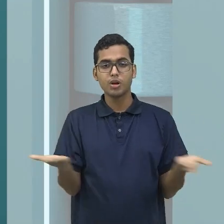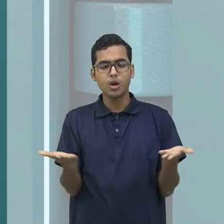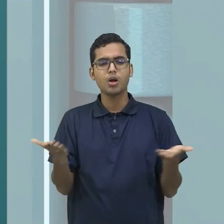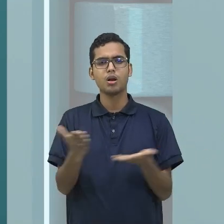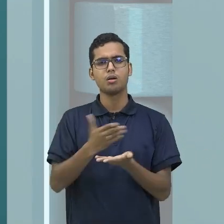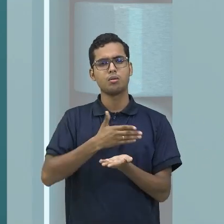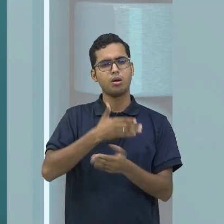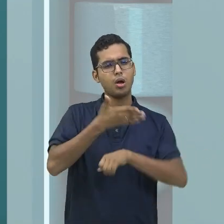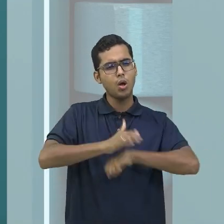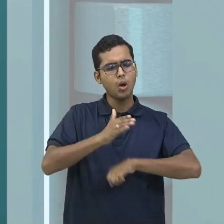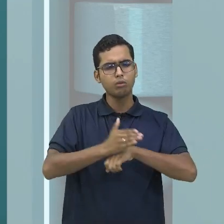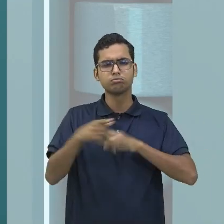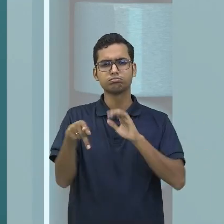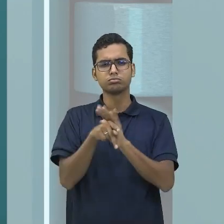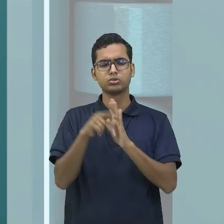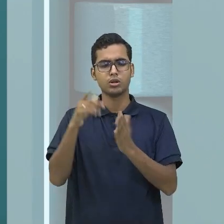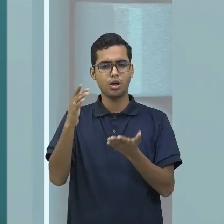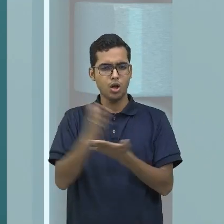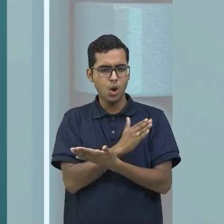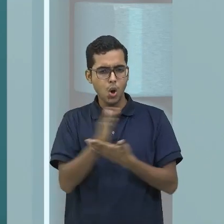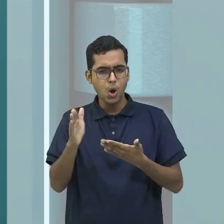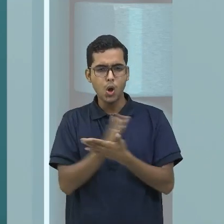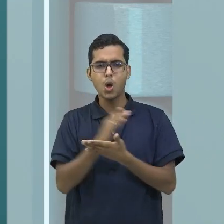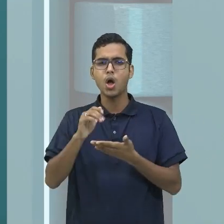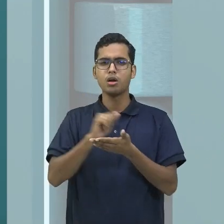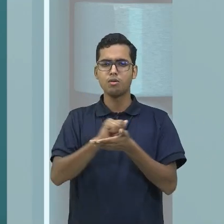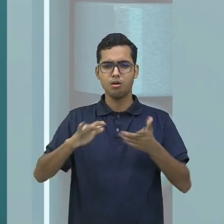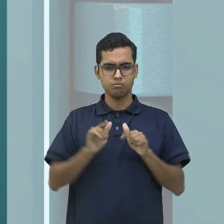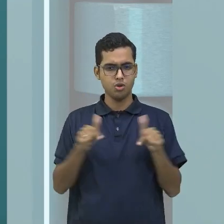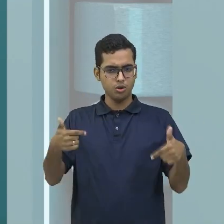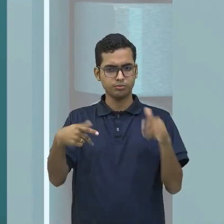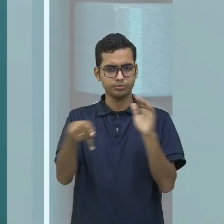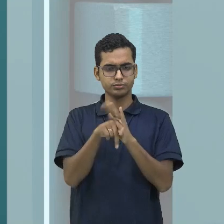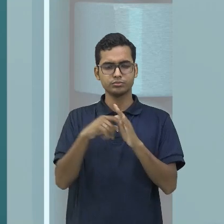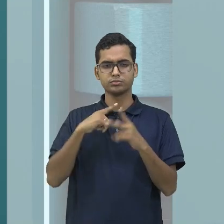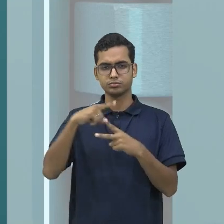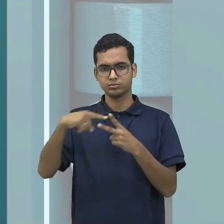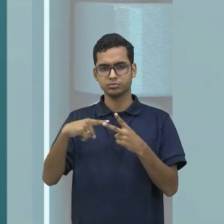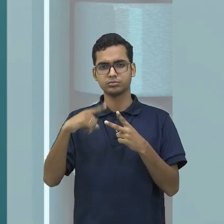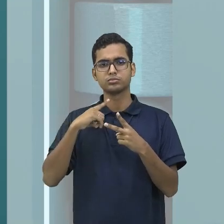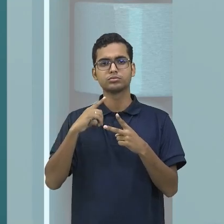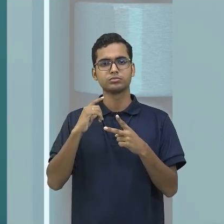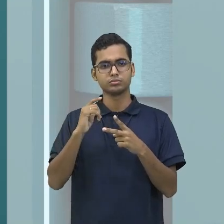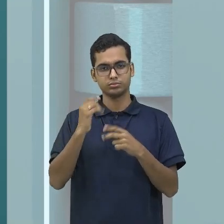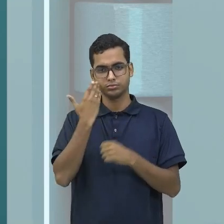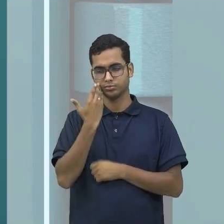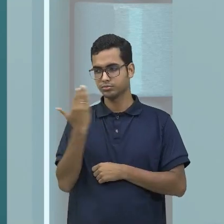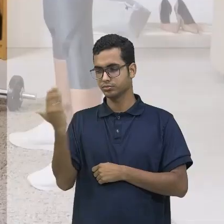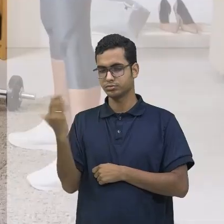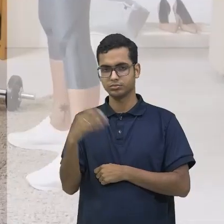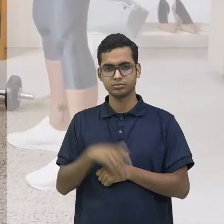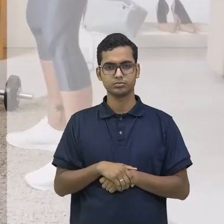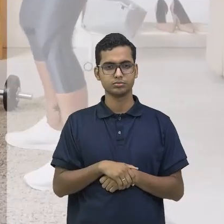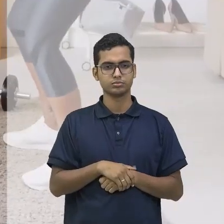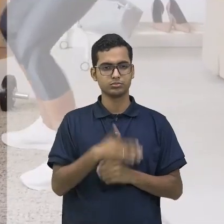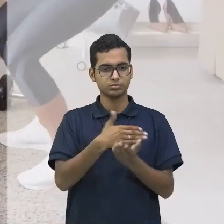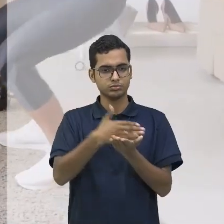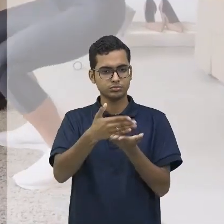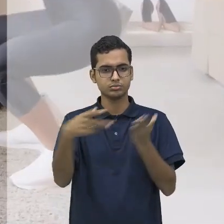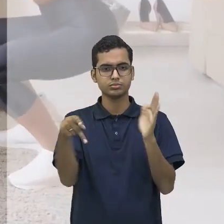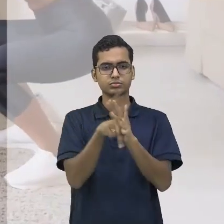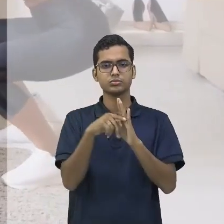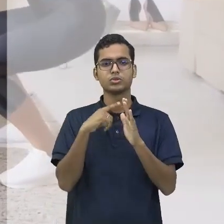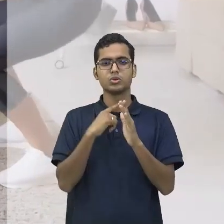que são realizados nessas duas ginásticas de condicionamento físico. Vamos lá? Começando